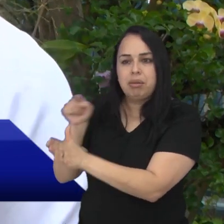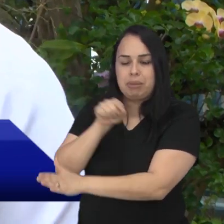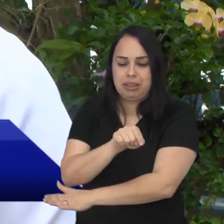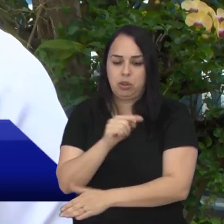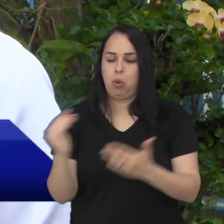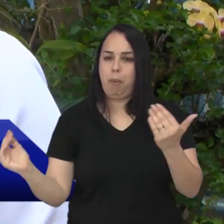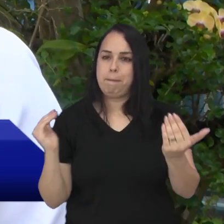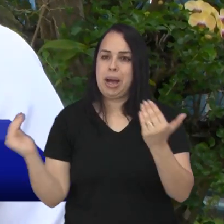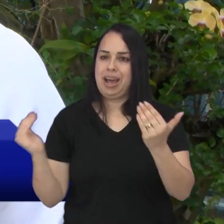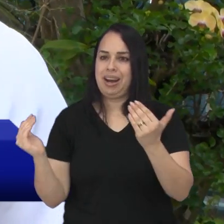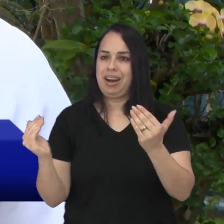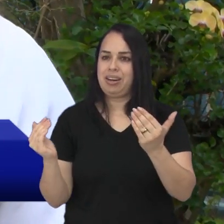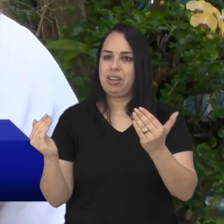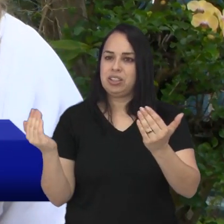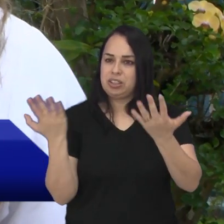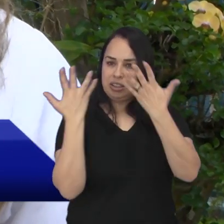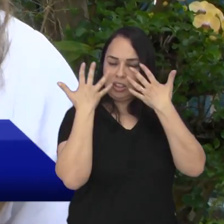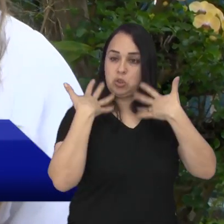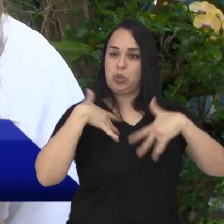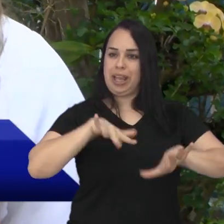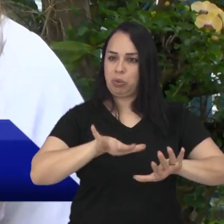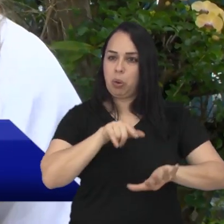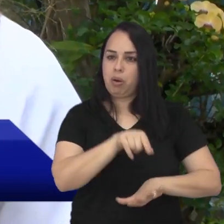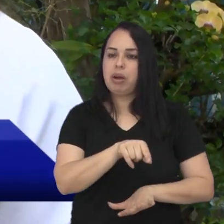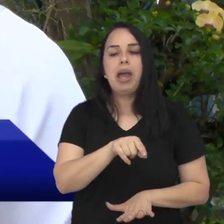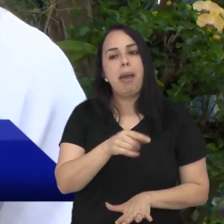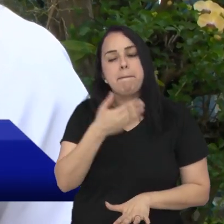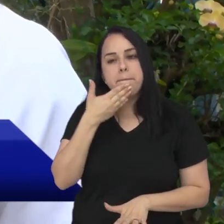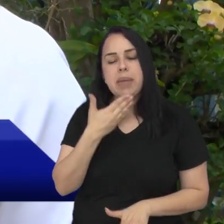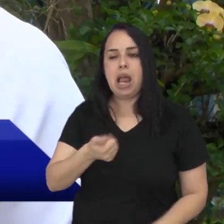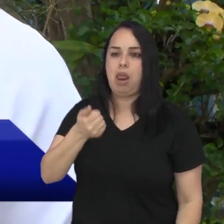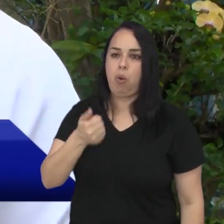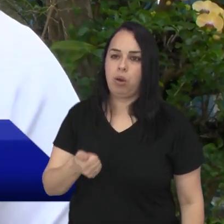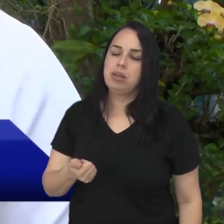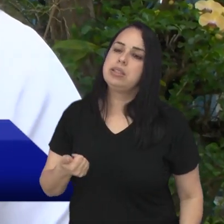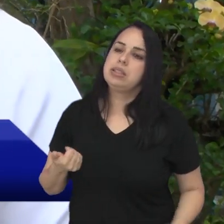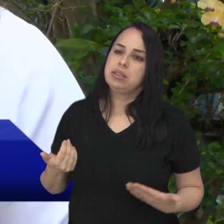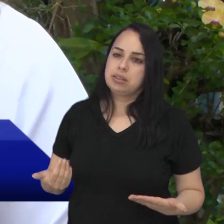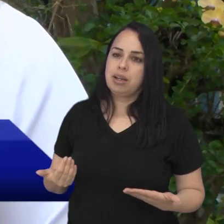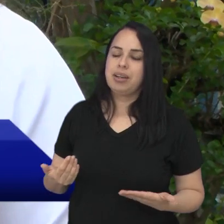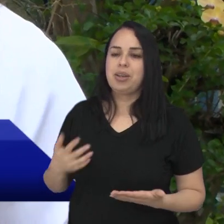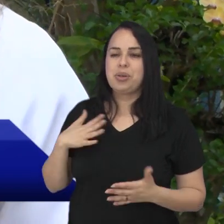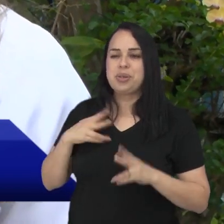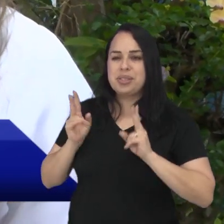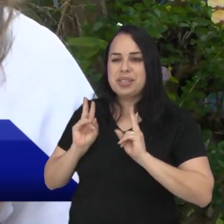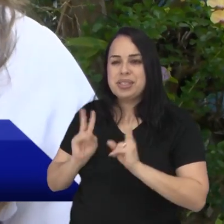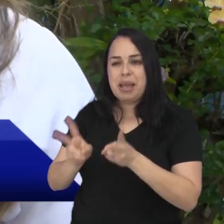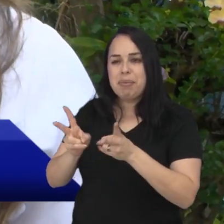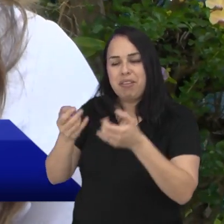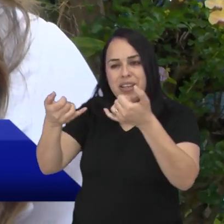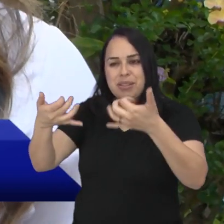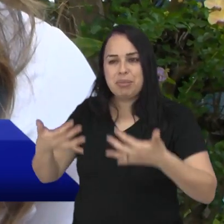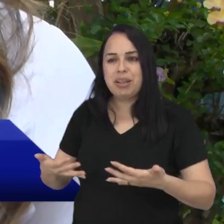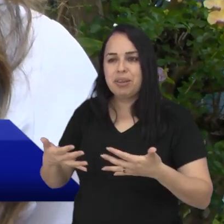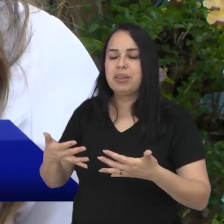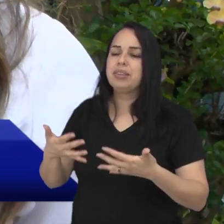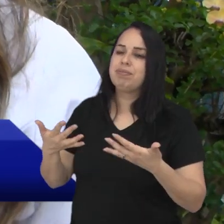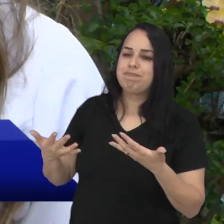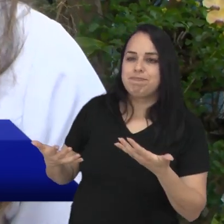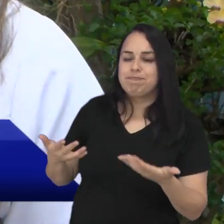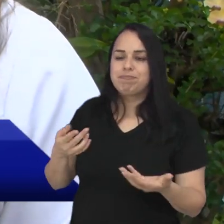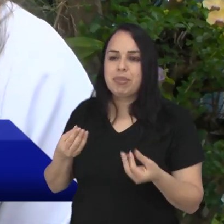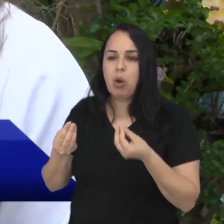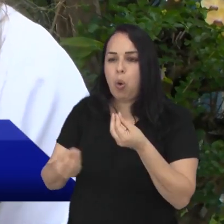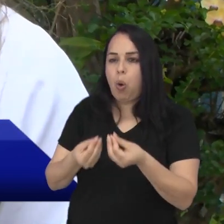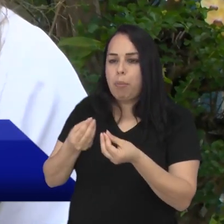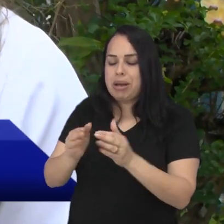for ver o custo-benefício de também investir numa alimentação saudável, isso favorece muito a saúde. Então eu brinco sempre que o cenário é o que